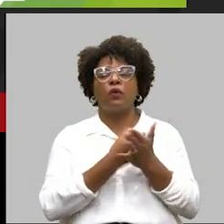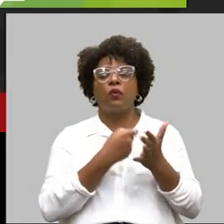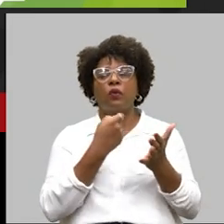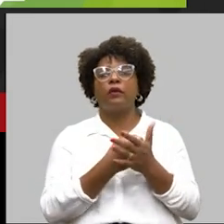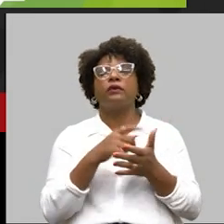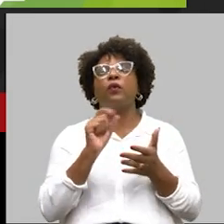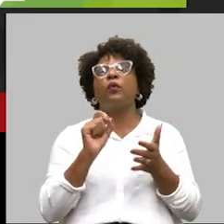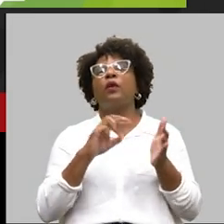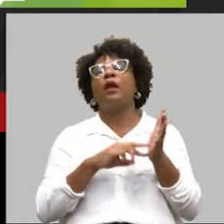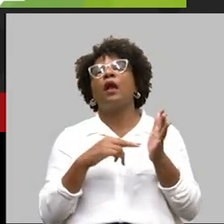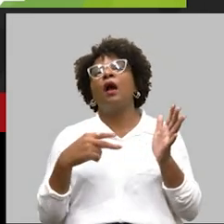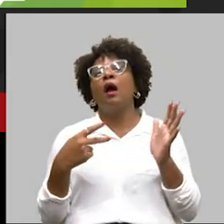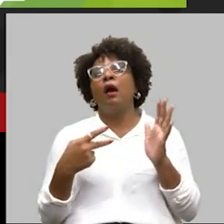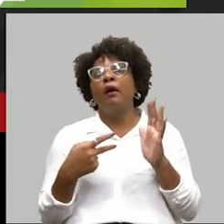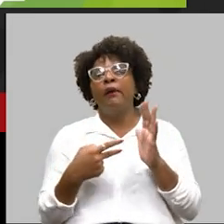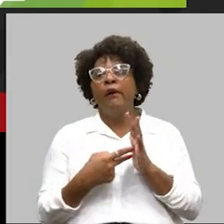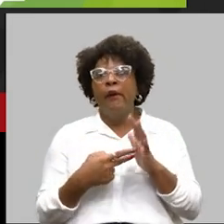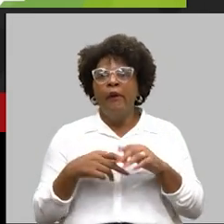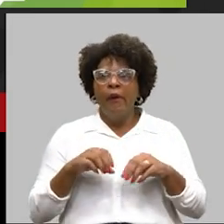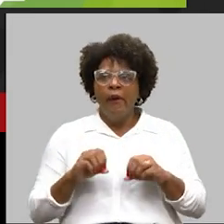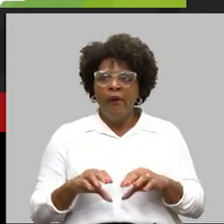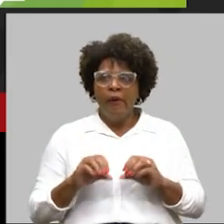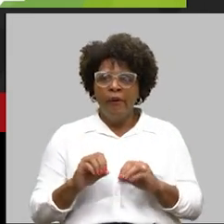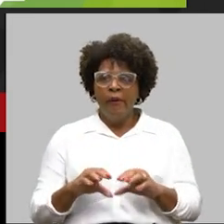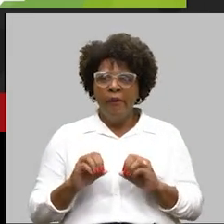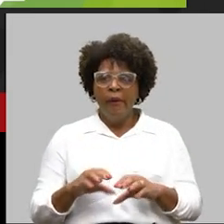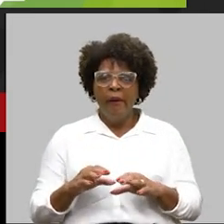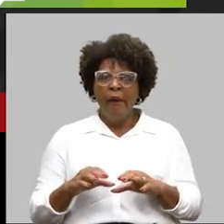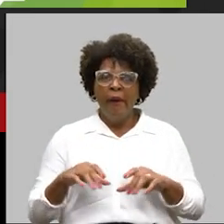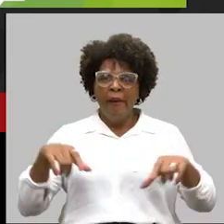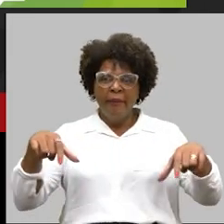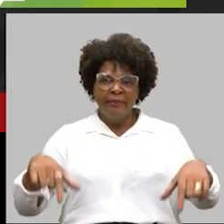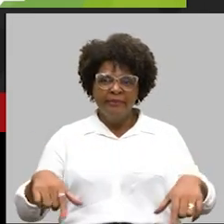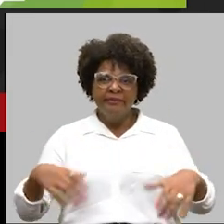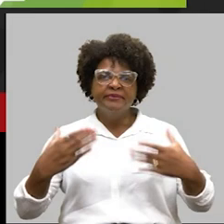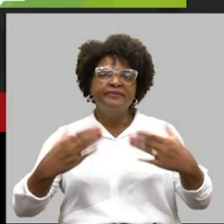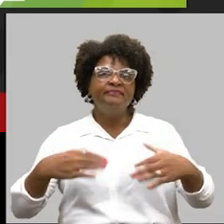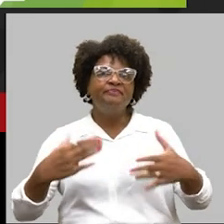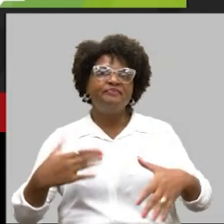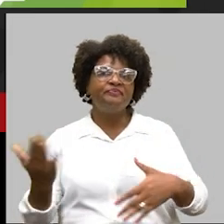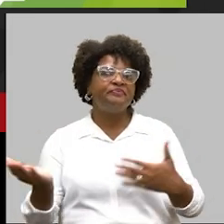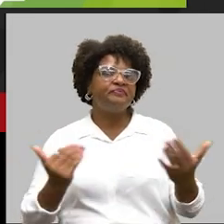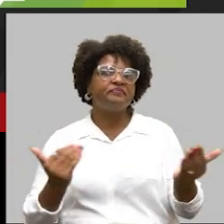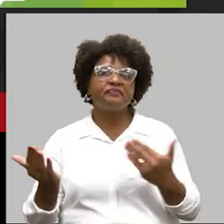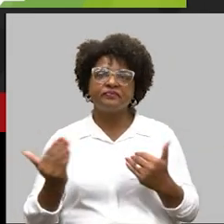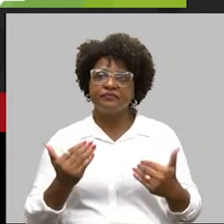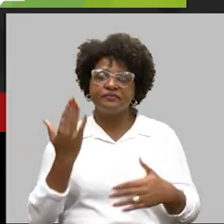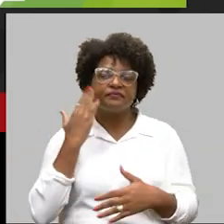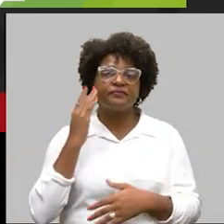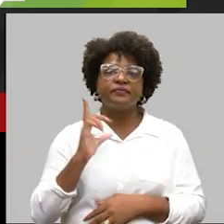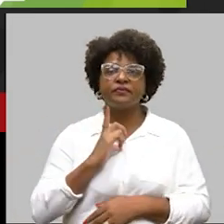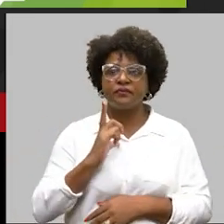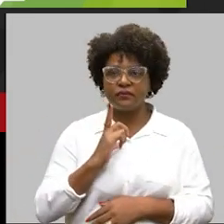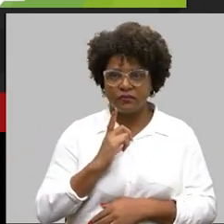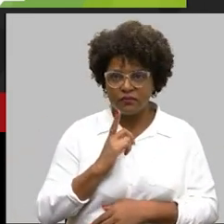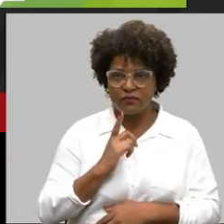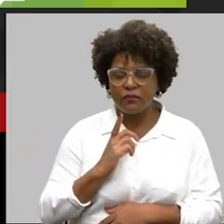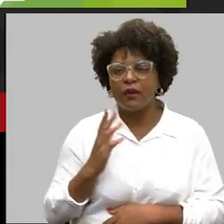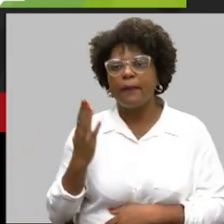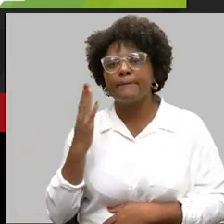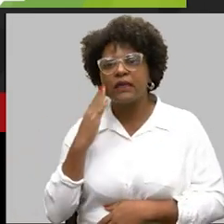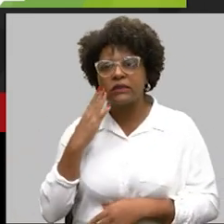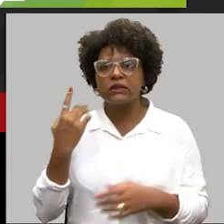significa essa Educação do campo e de onde é que ela vem sabe que ela existe sabe que precisa de